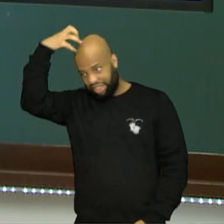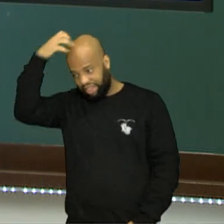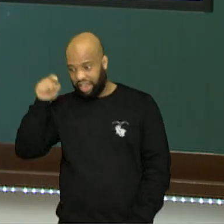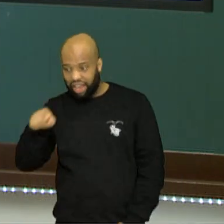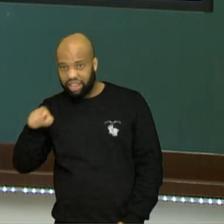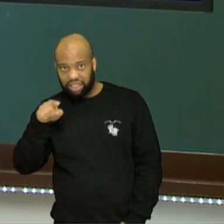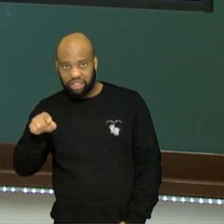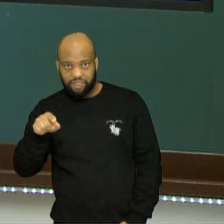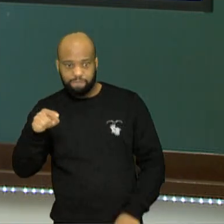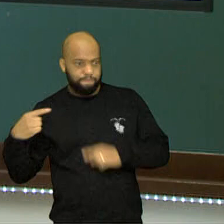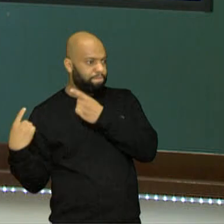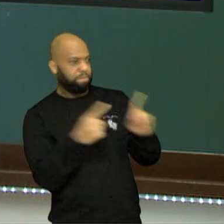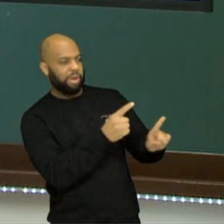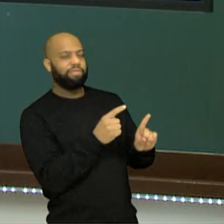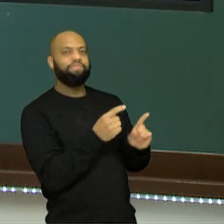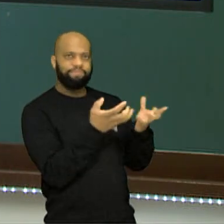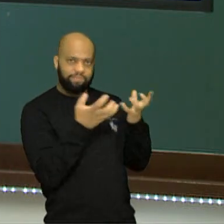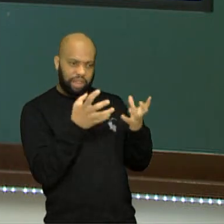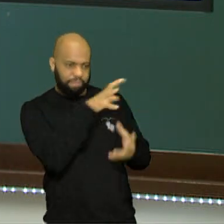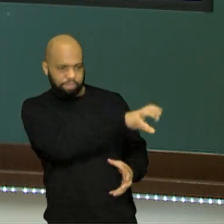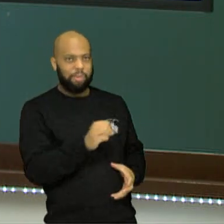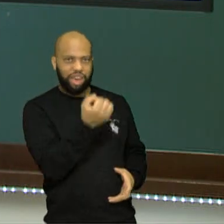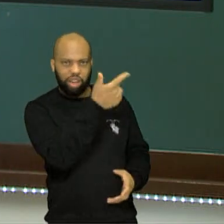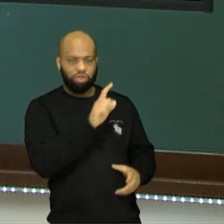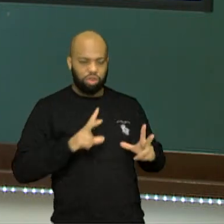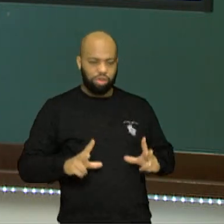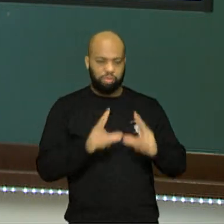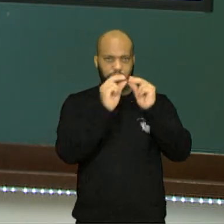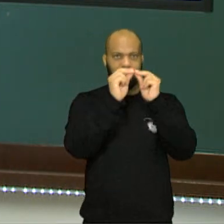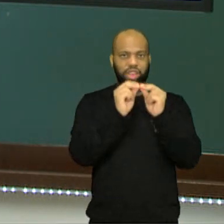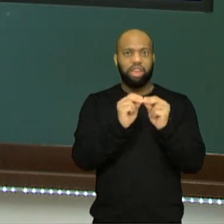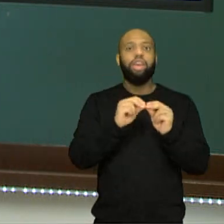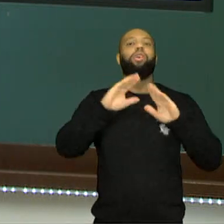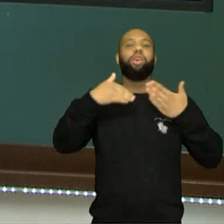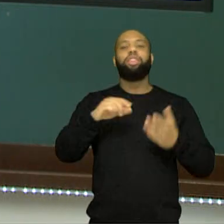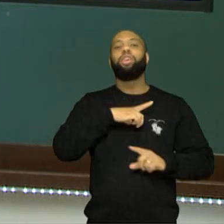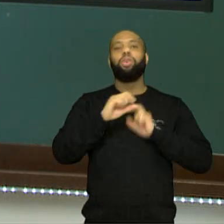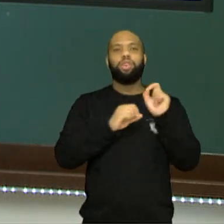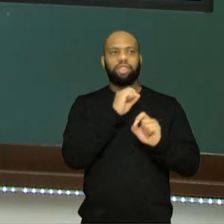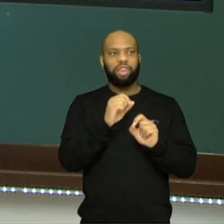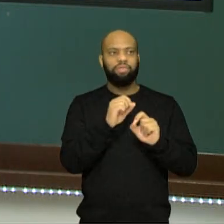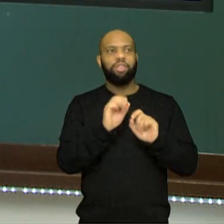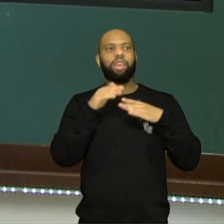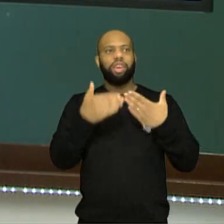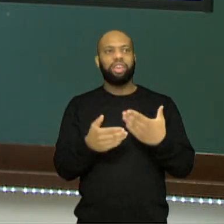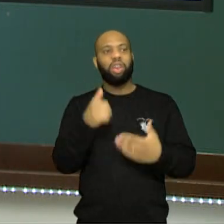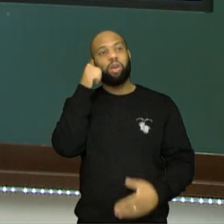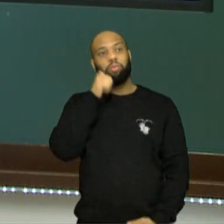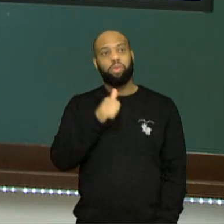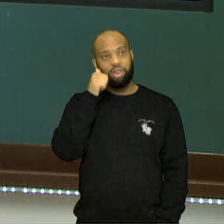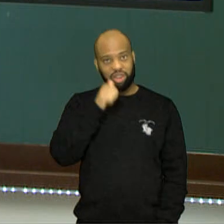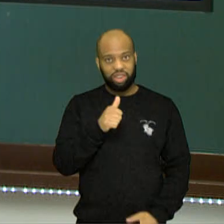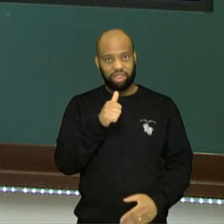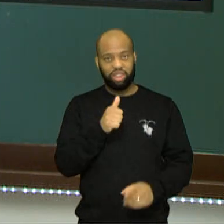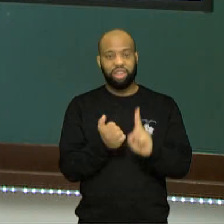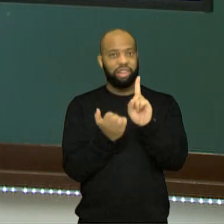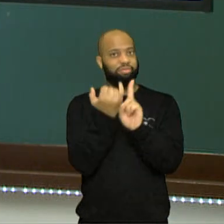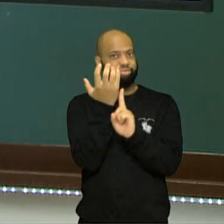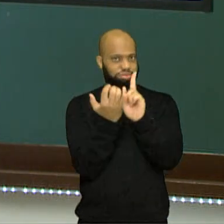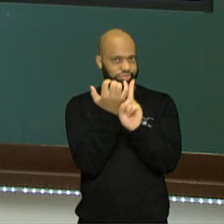uma figura muito importante que a gente viu lá no começo da aula, né? Que é a Joana d'Arc,